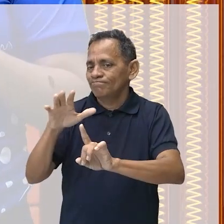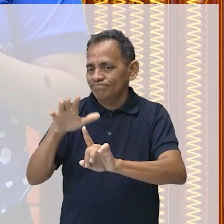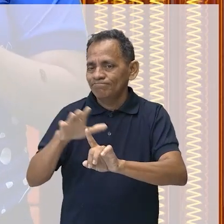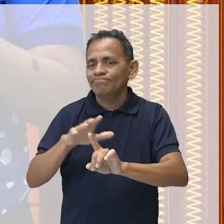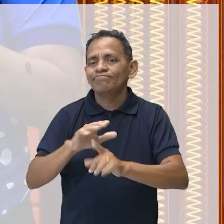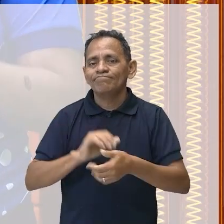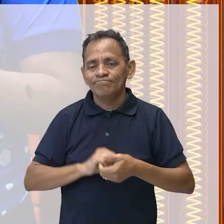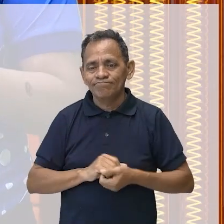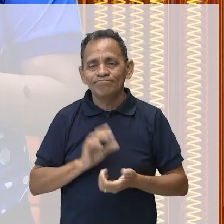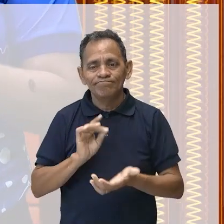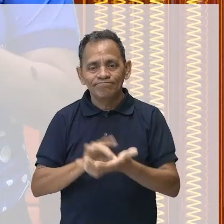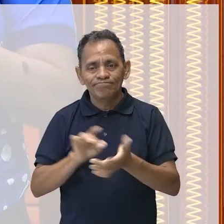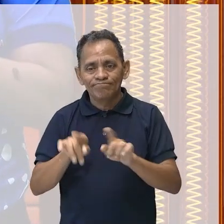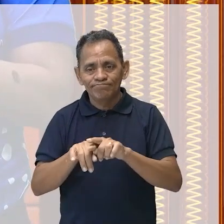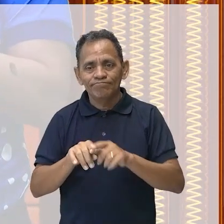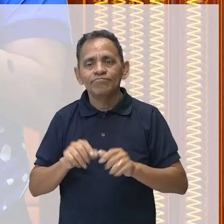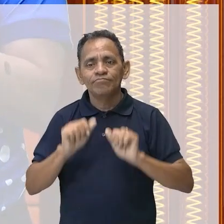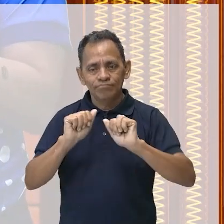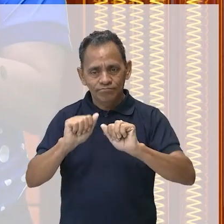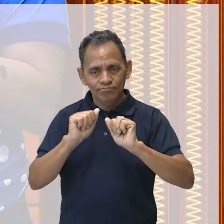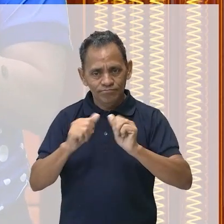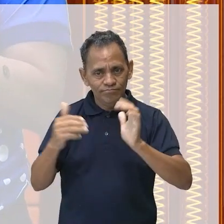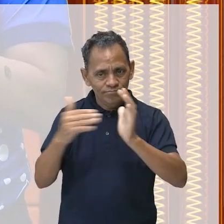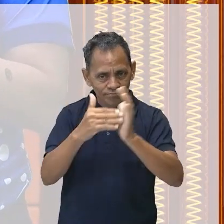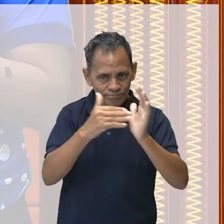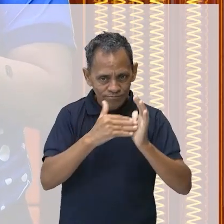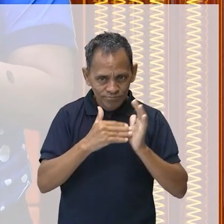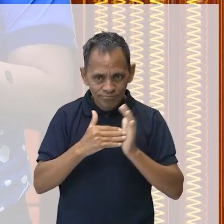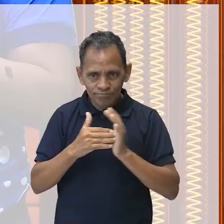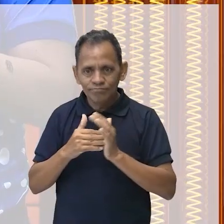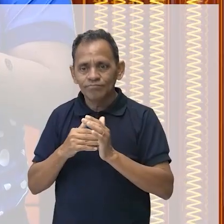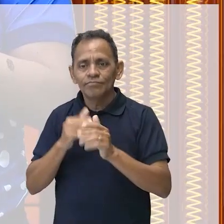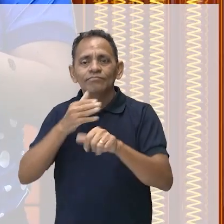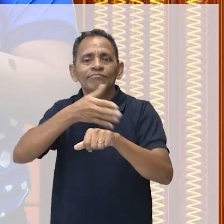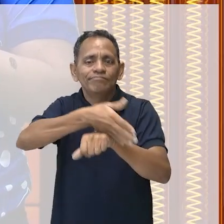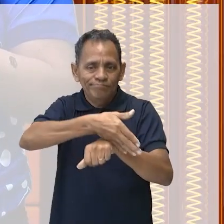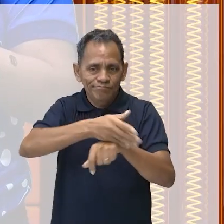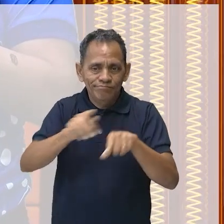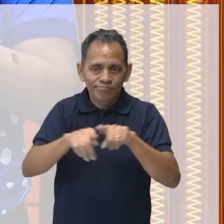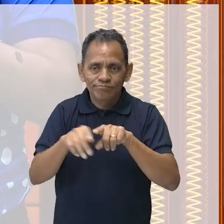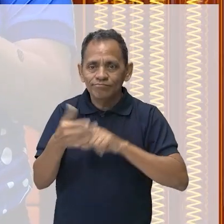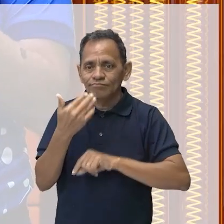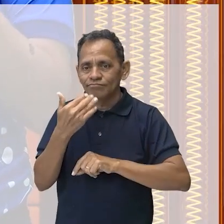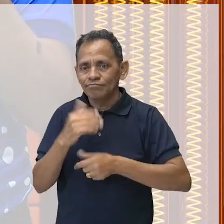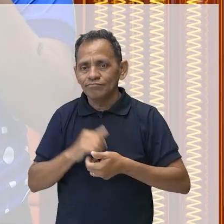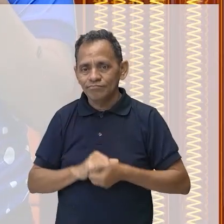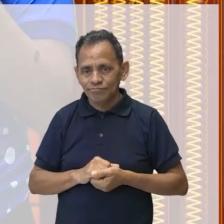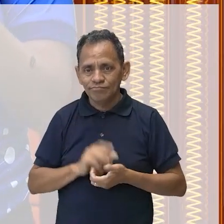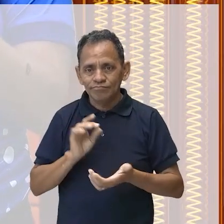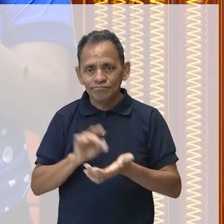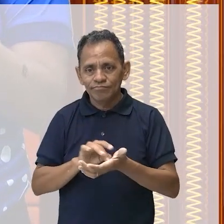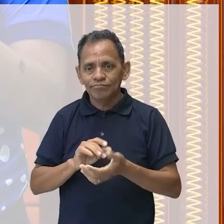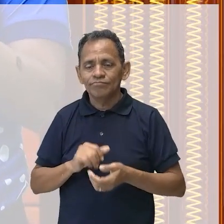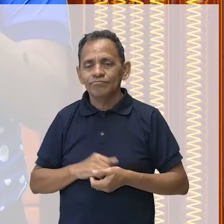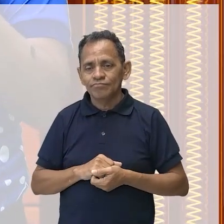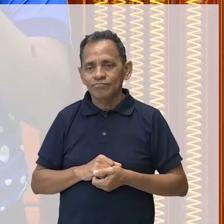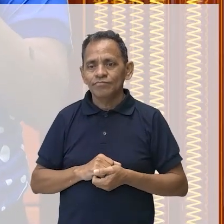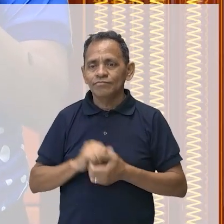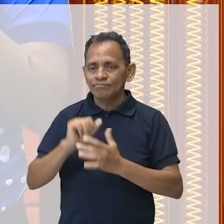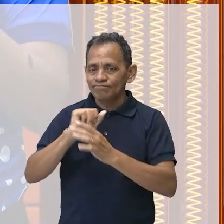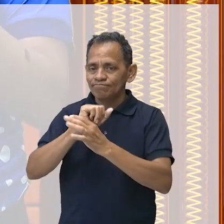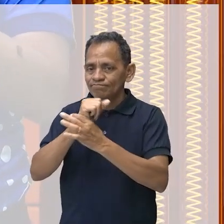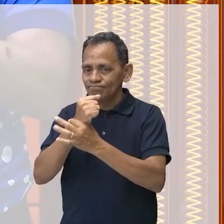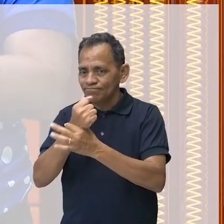que podem limitar o quê? O acesso regular aos alimentos, tá? Então, na verdade, essa insegurança alimentar que